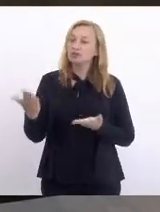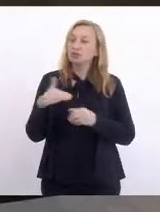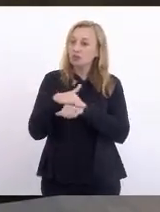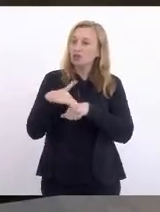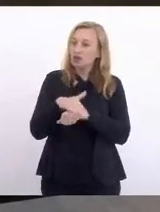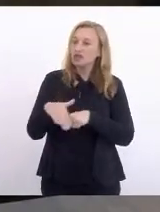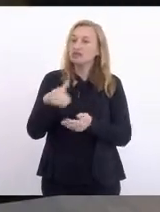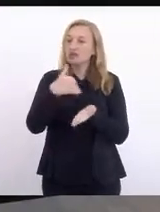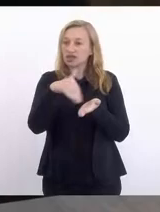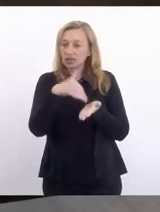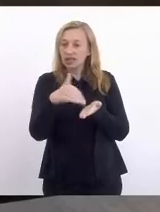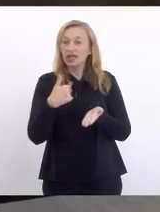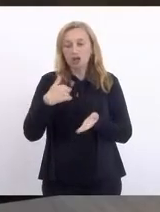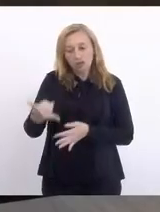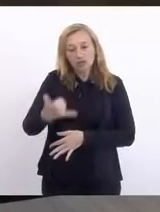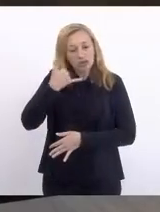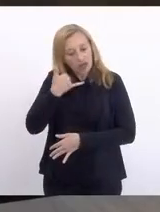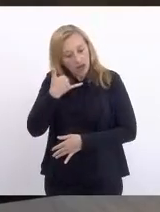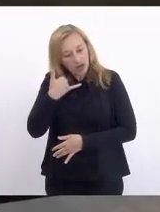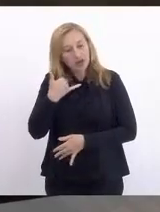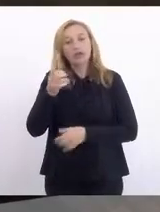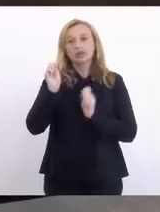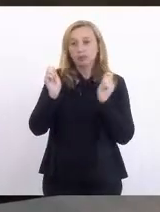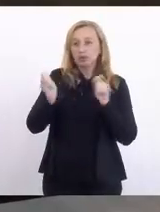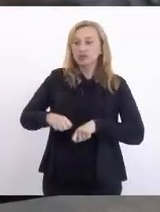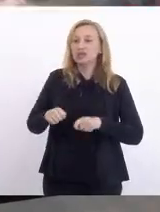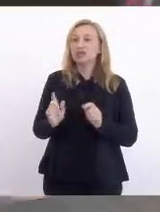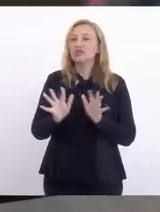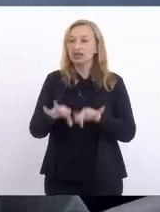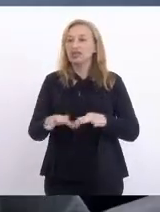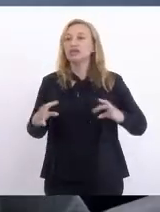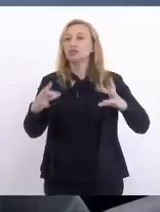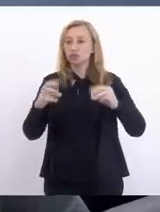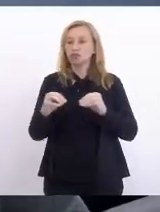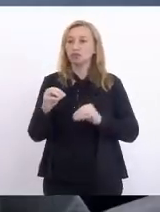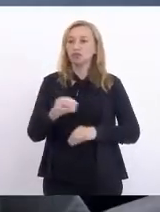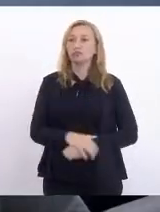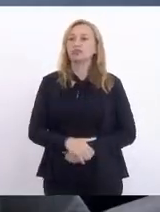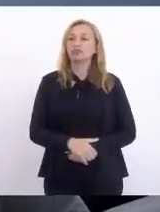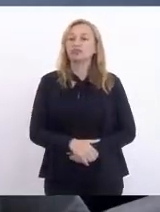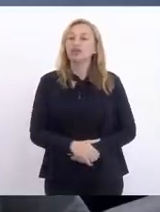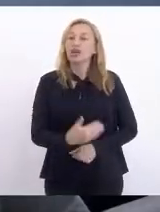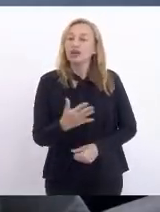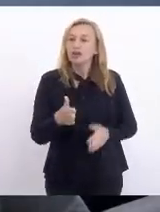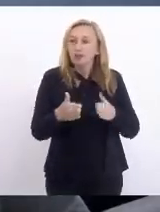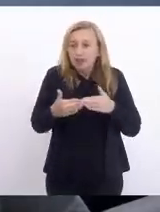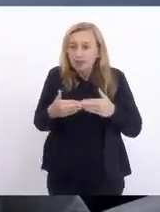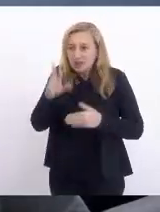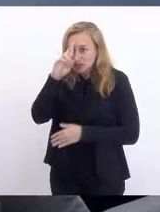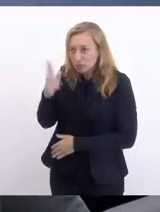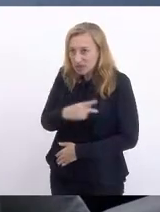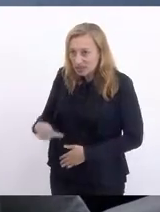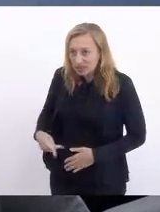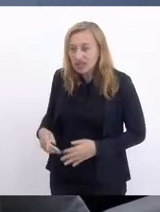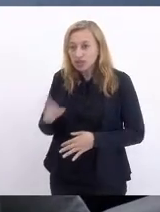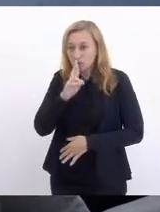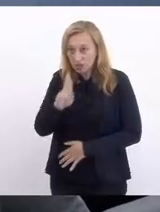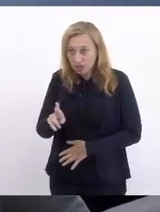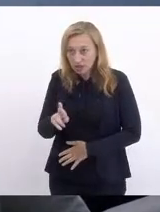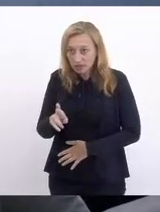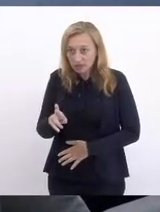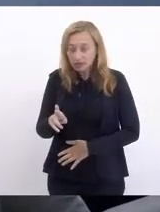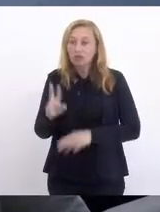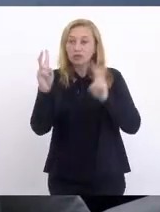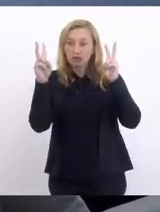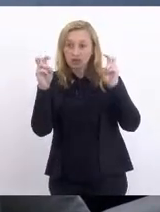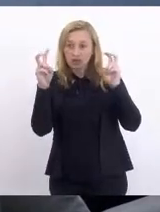conversa ainda com secretário lembrou ligar para ele para ver se é possível fechar esse pacote se me permite o presidente responder